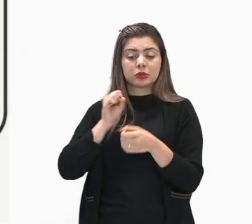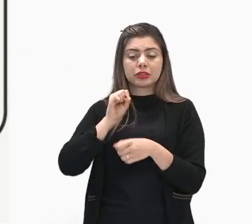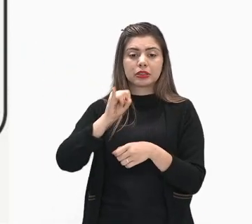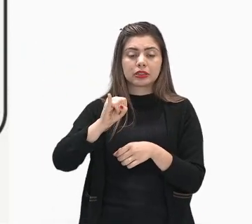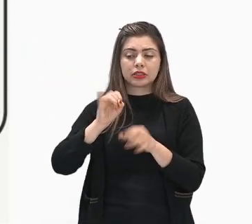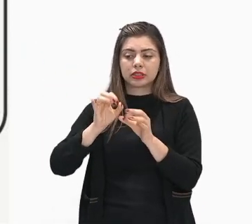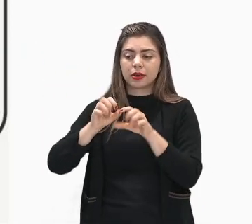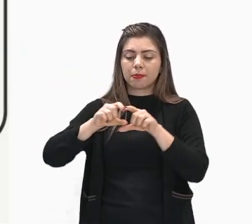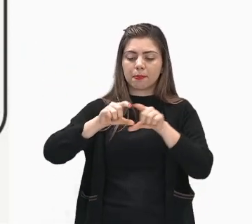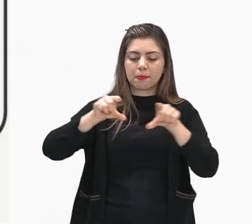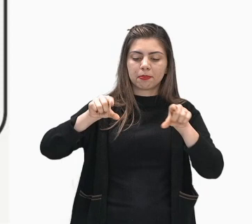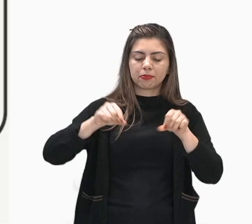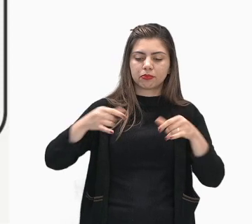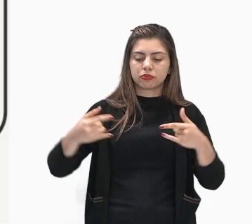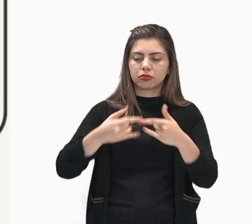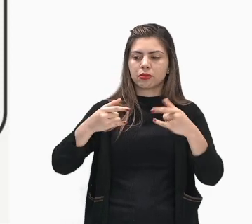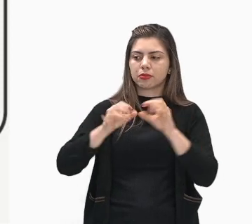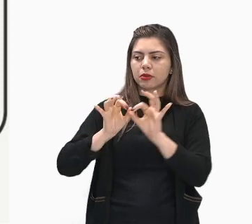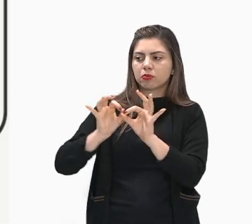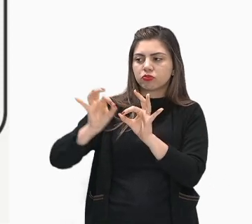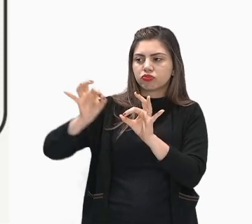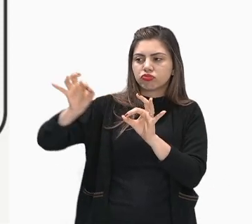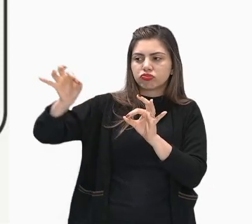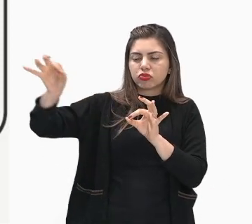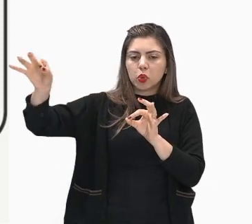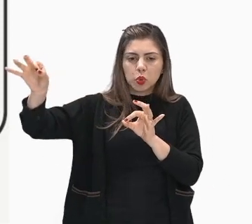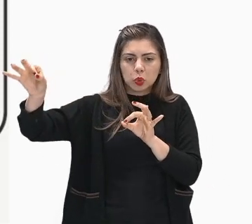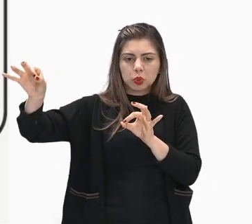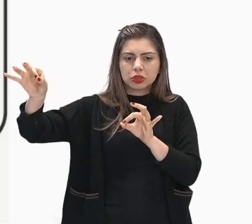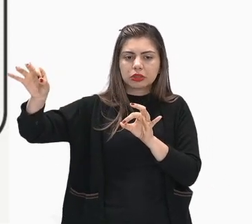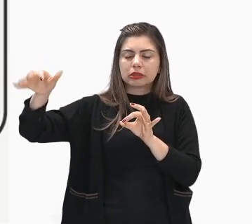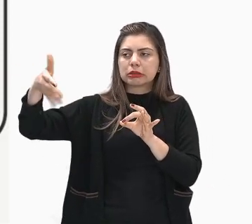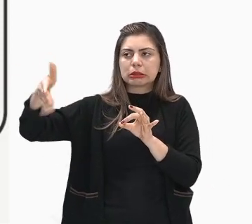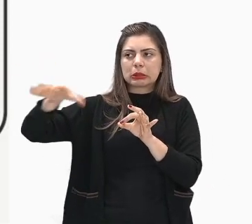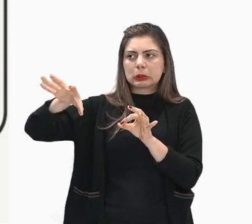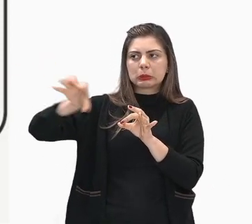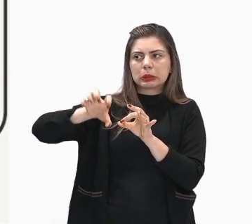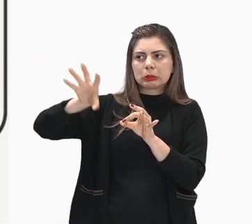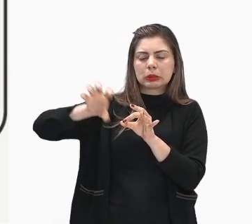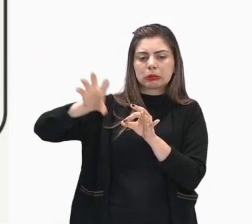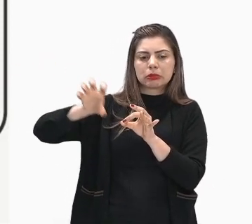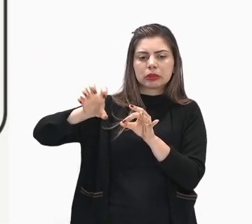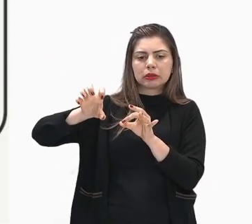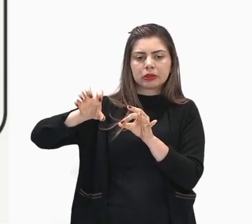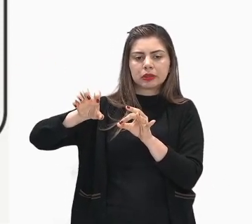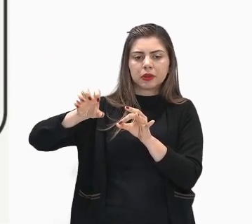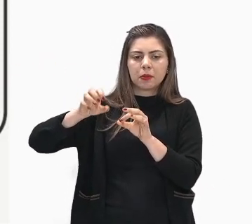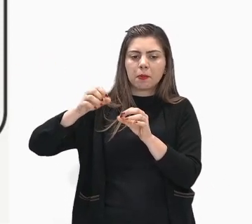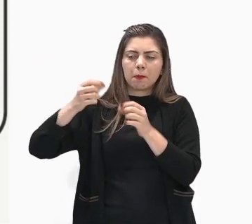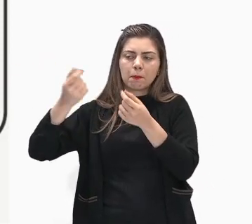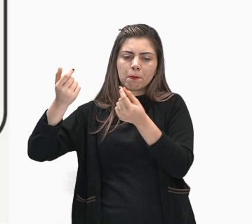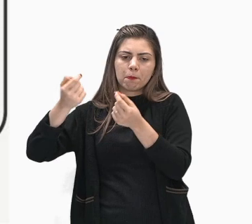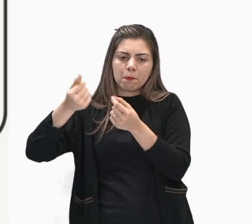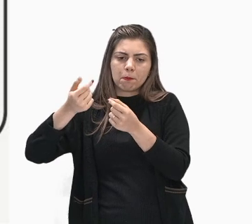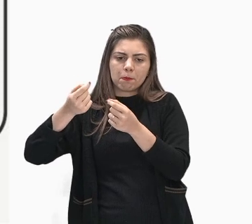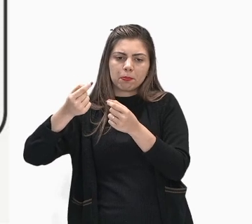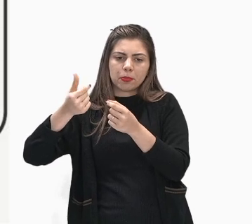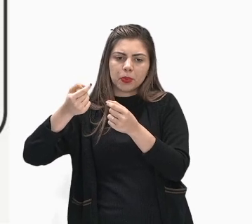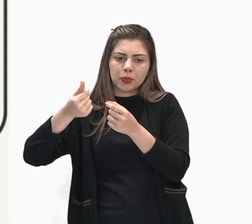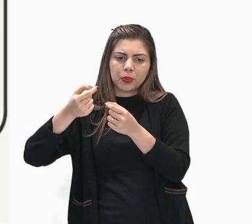eu tiver do ímã, menor vai ser o campo magnético, menor vai ser essas linhas que eu chamo de linhas de